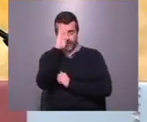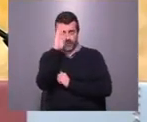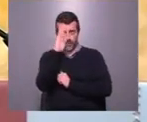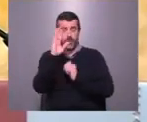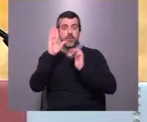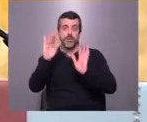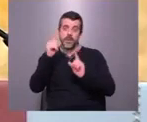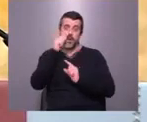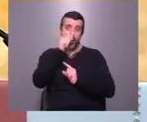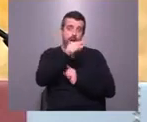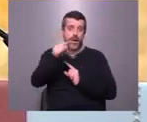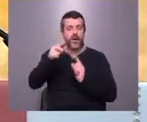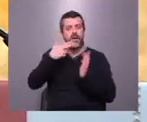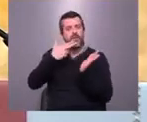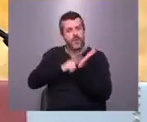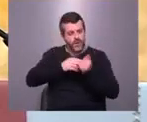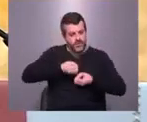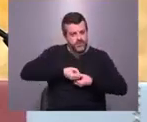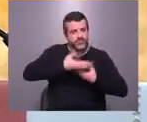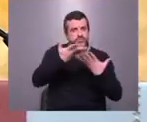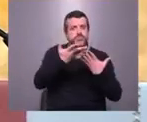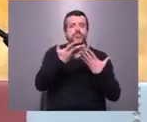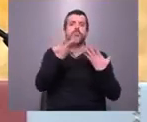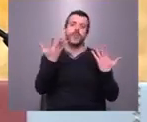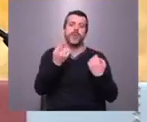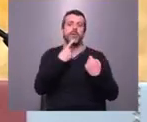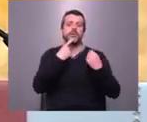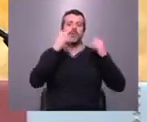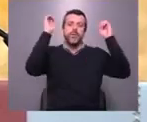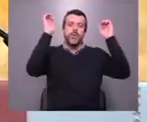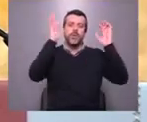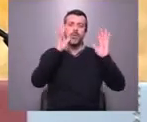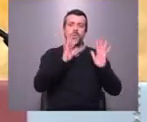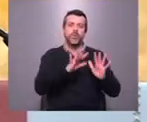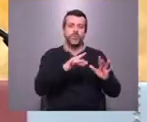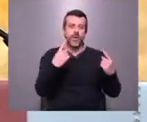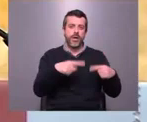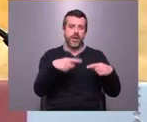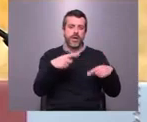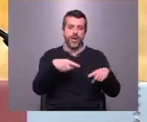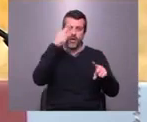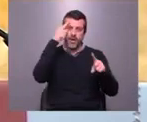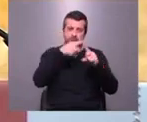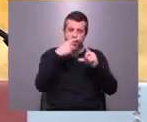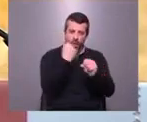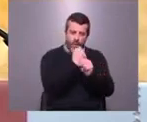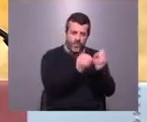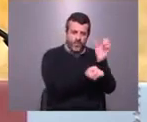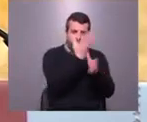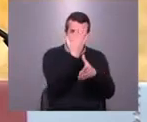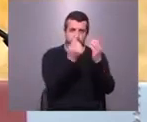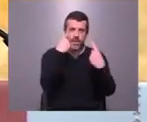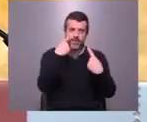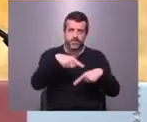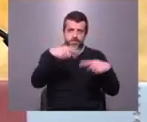Mas quem pratica a verdade aproxima-se da luz, para que as suas obras sejam